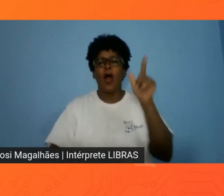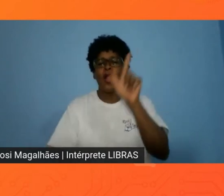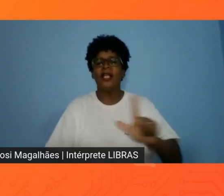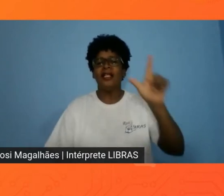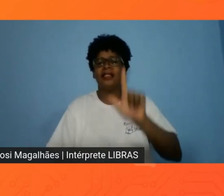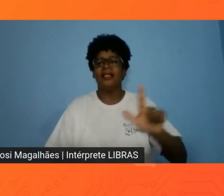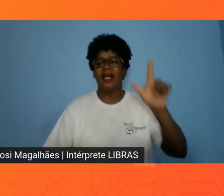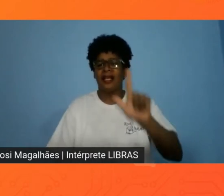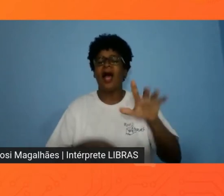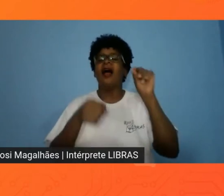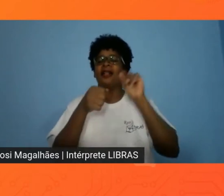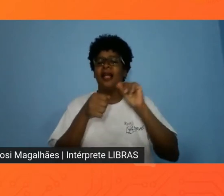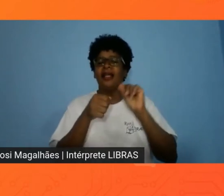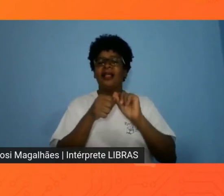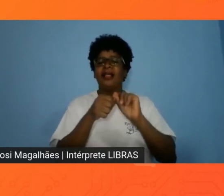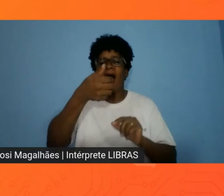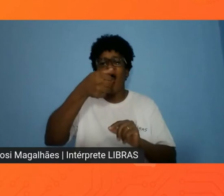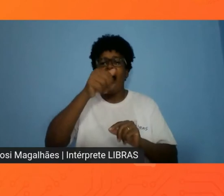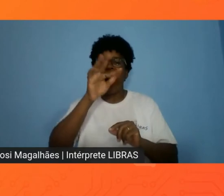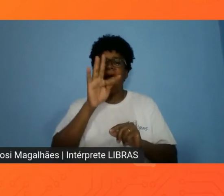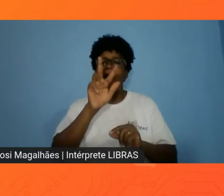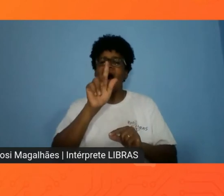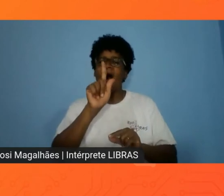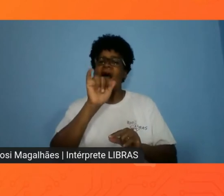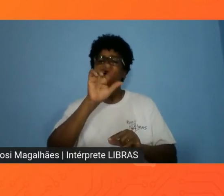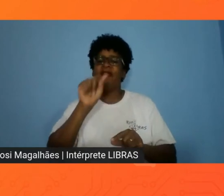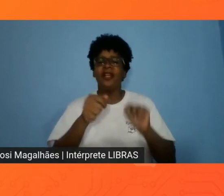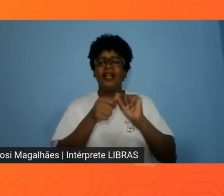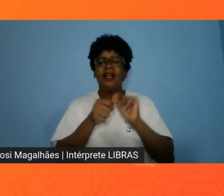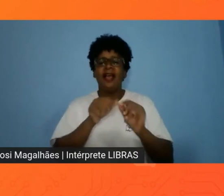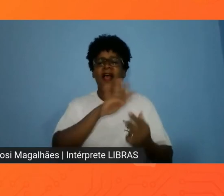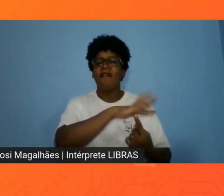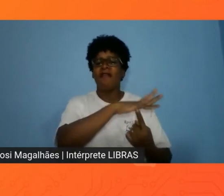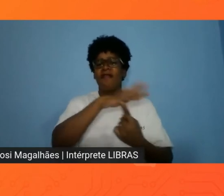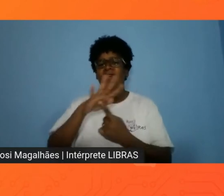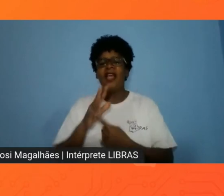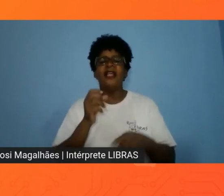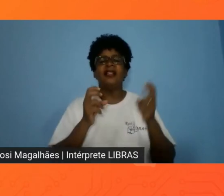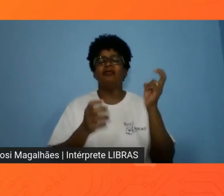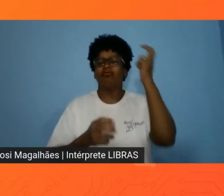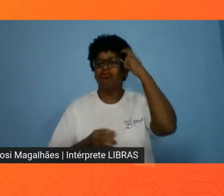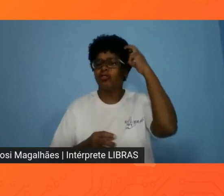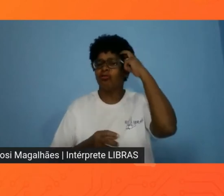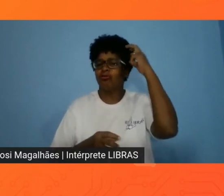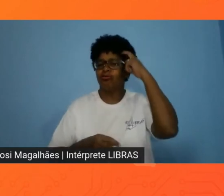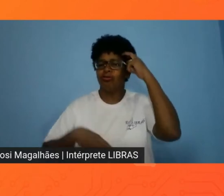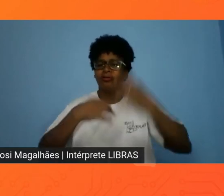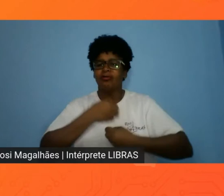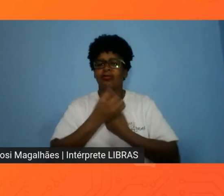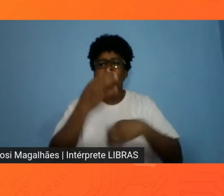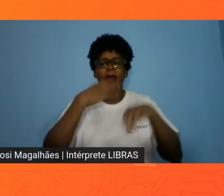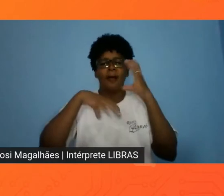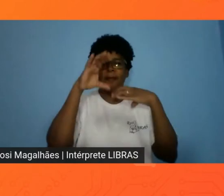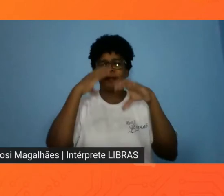FLIM, a FLIM que é a nossa feira de literatura e música do Parque